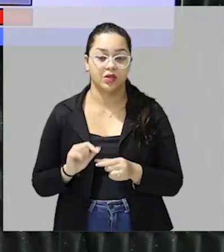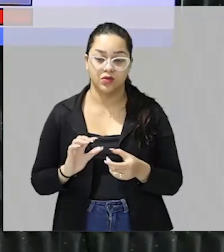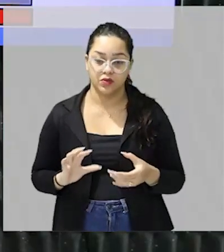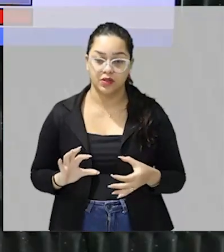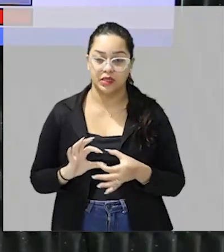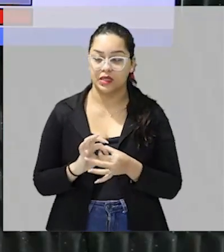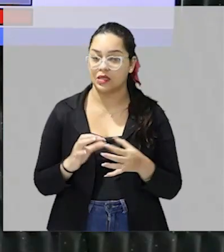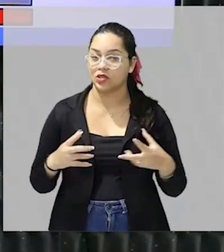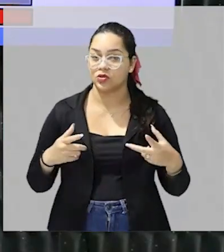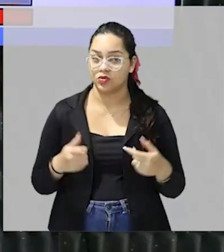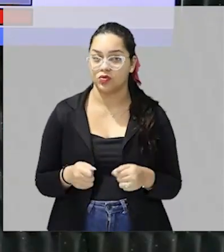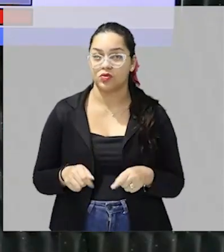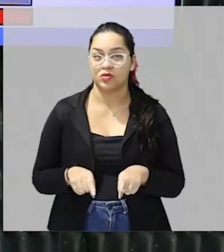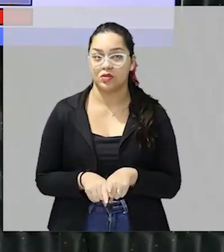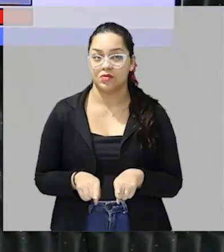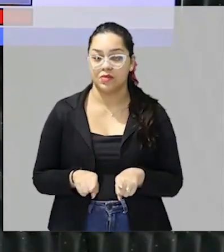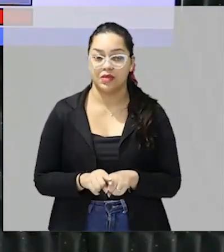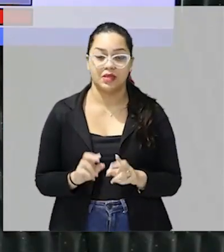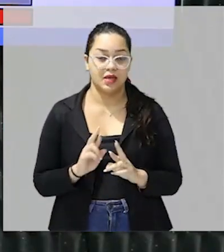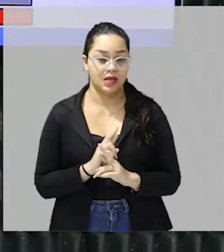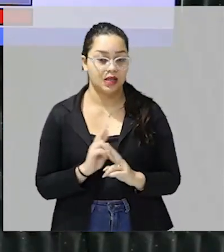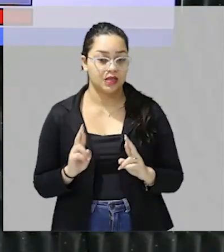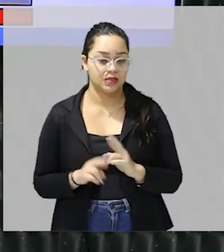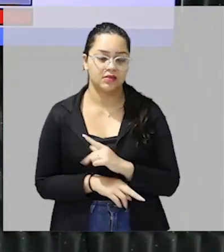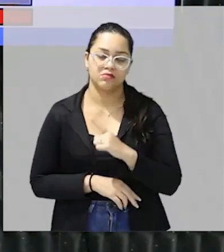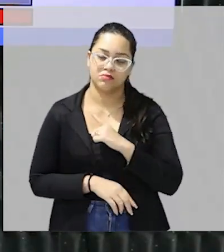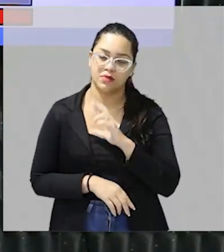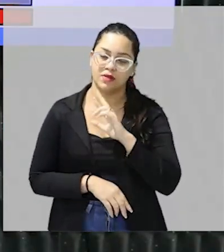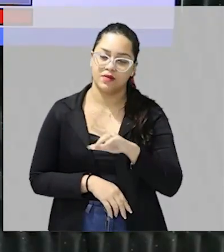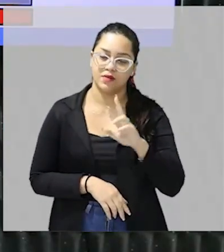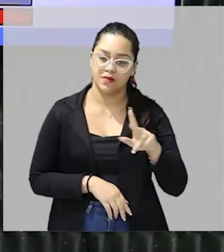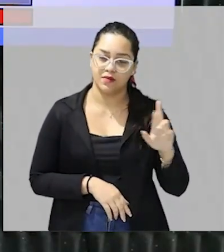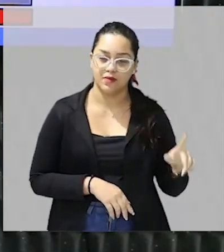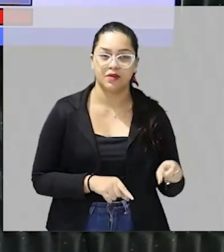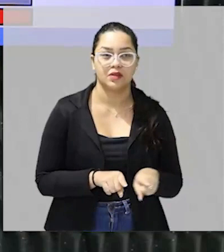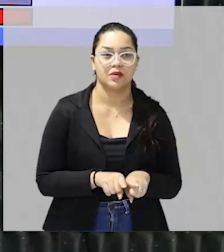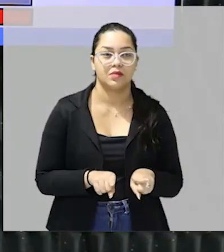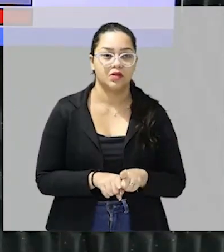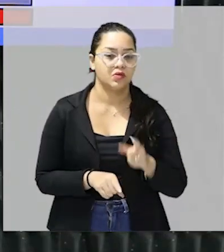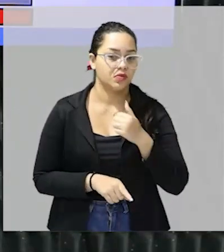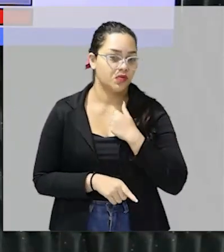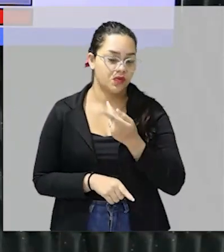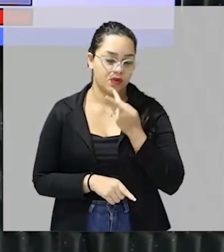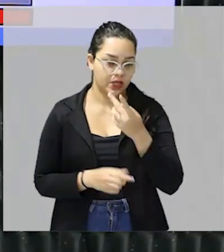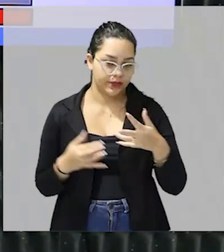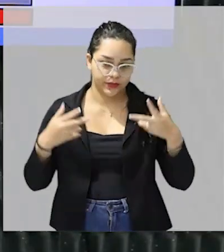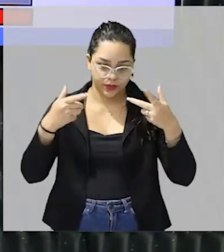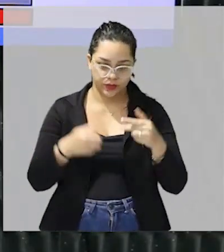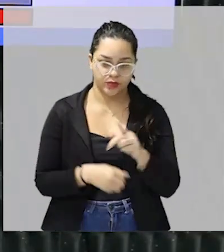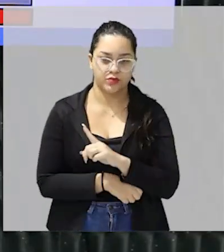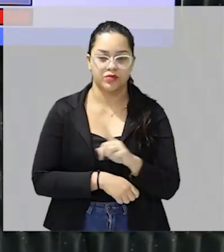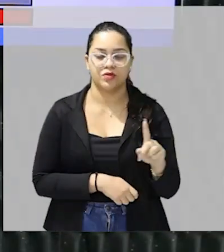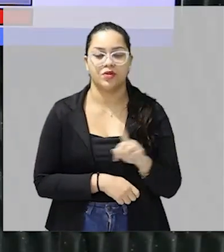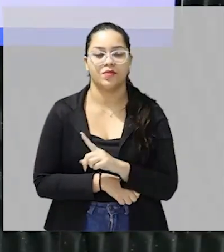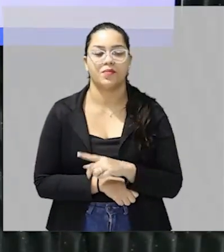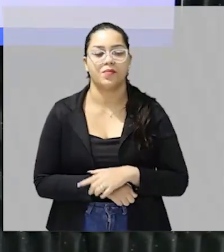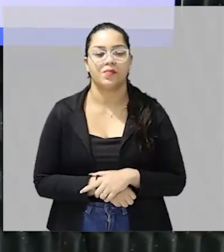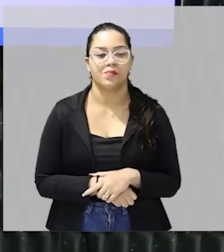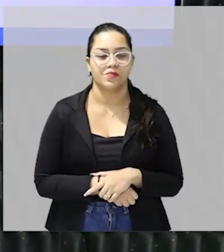interconectados entre todos eles, que é o da inter-relação. Existem vários, mas trouxe esses, nem vou conseguir falar de todos para